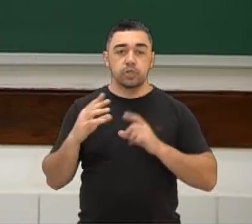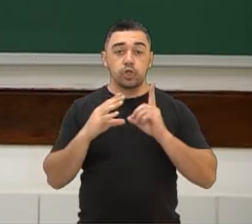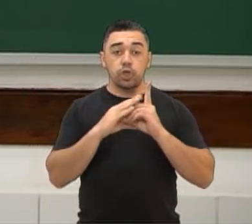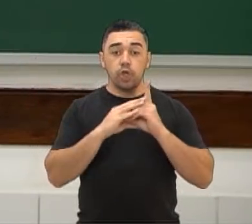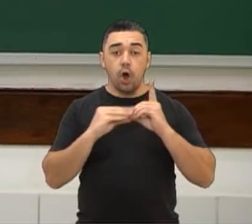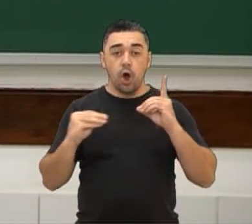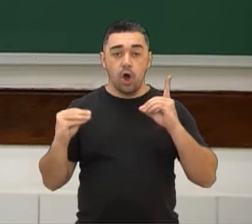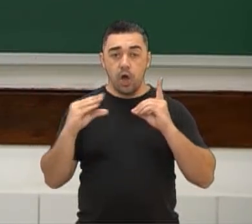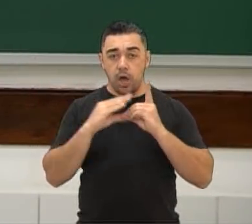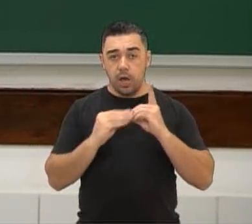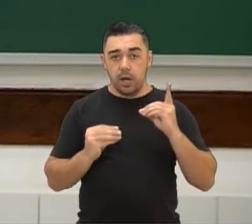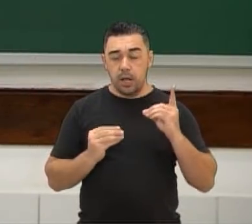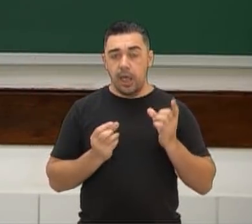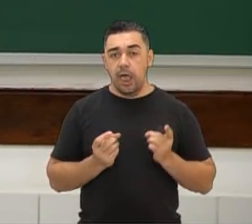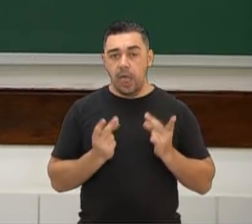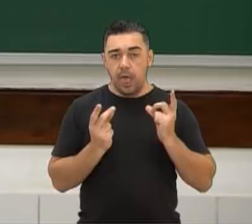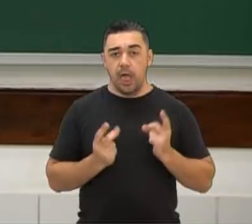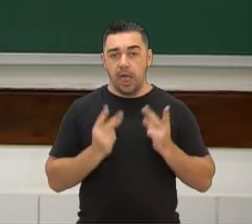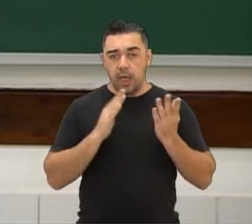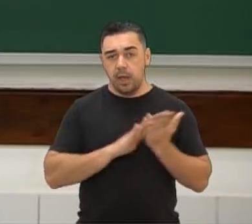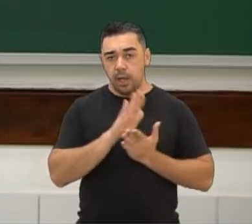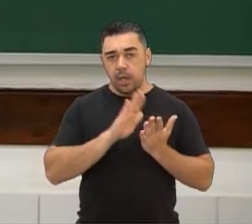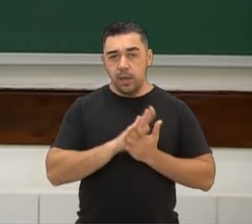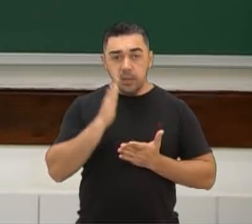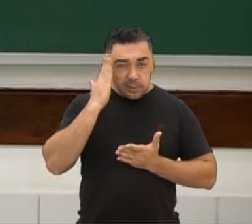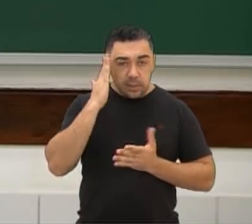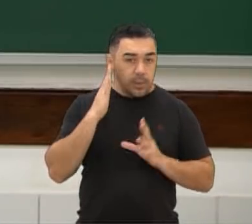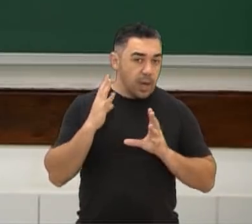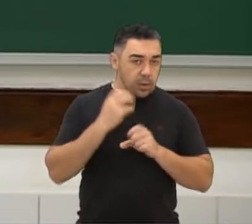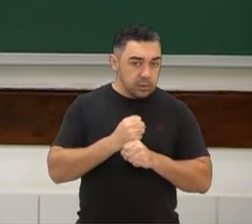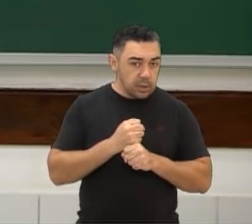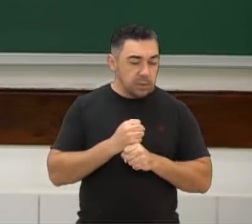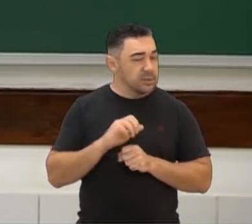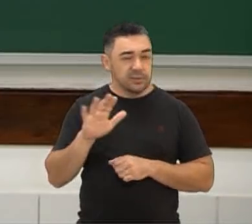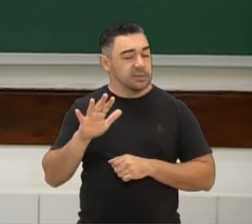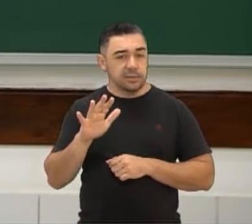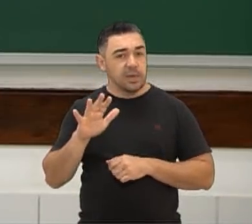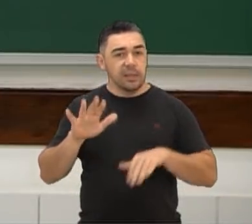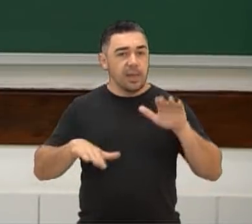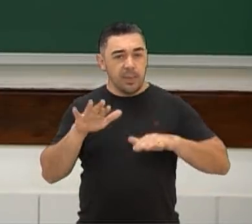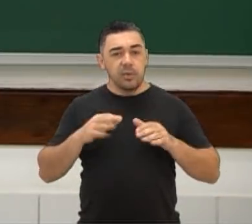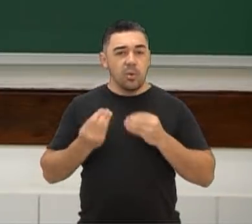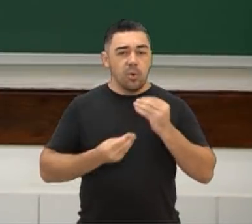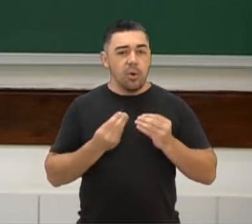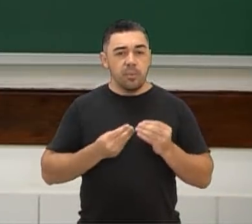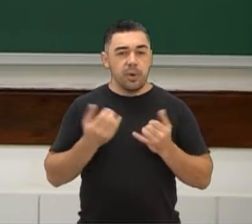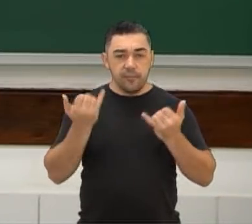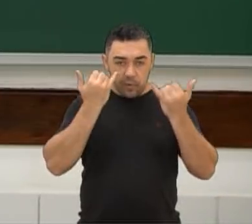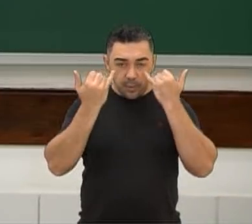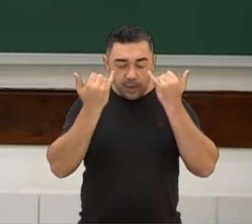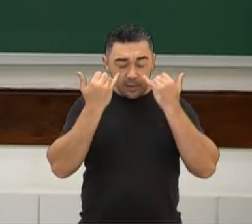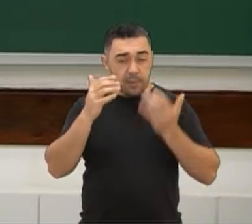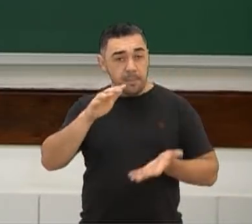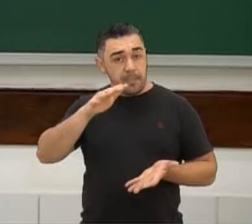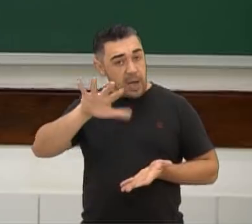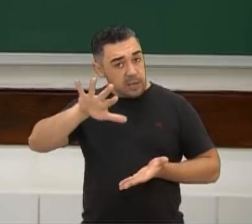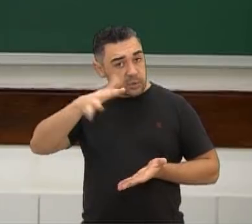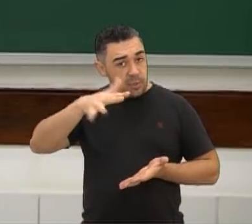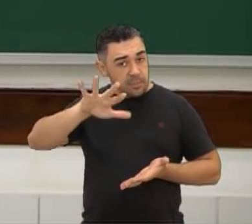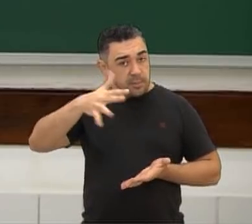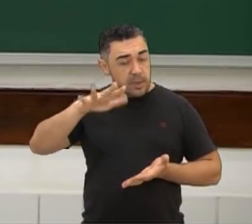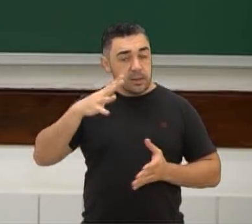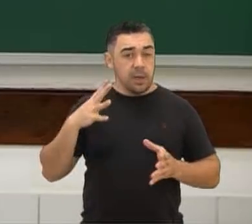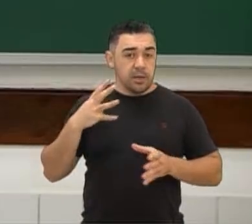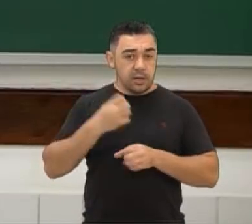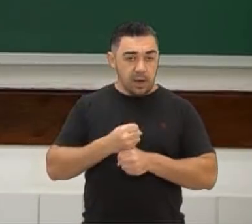custo estimado, dá para saber com precisão? Não, depende muito de como os países informaram isso, é um custo estimado. Esse